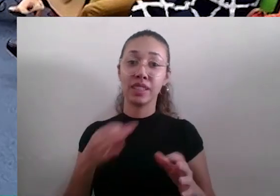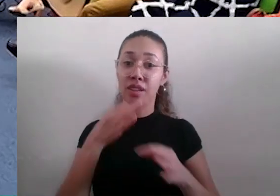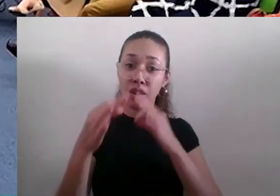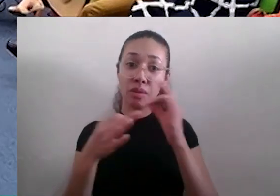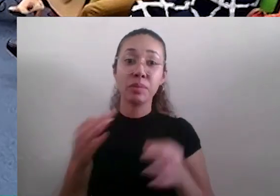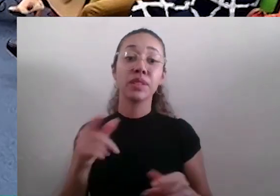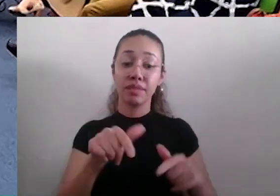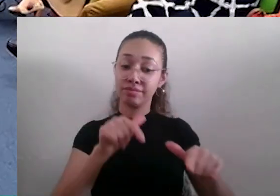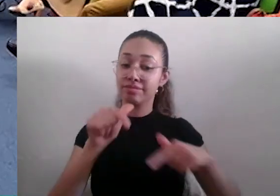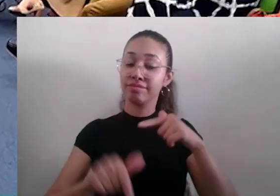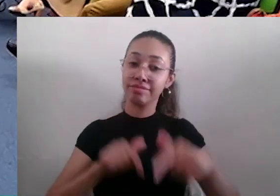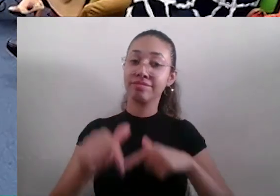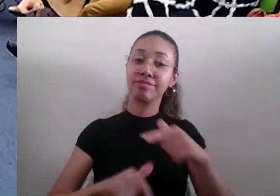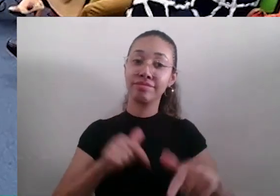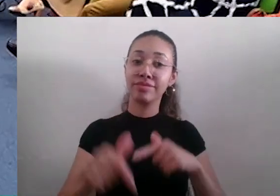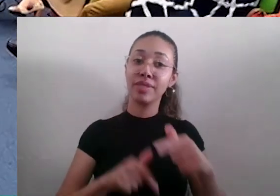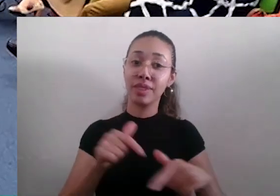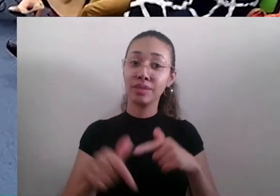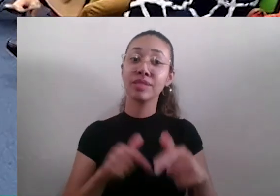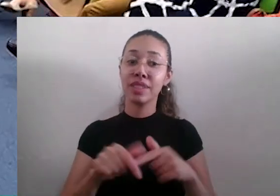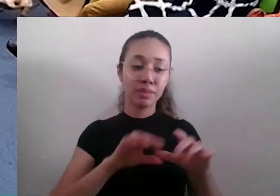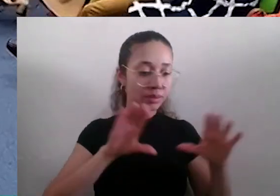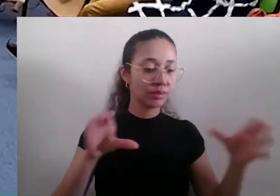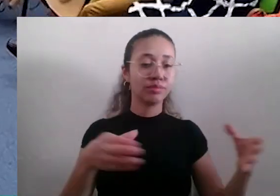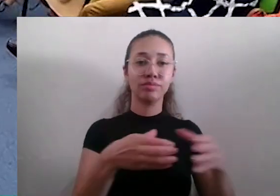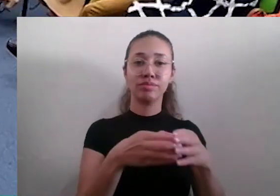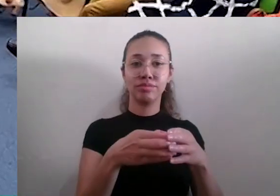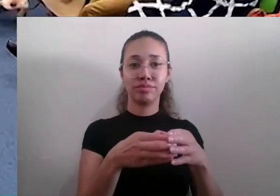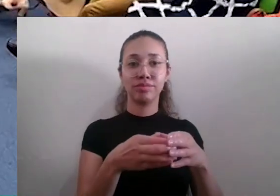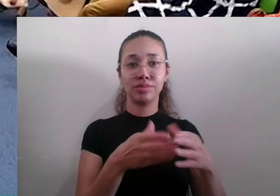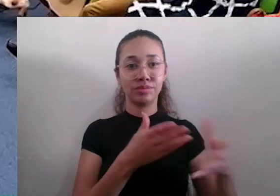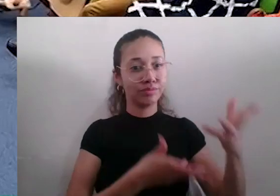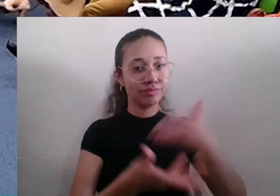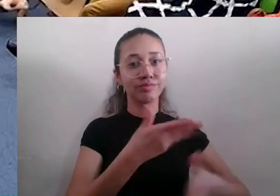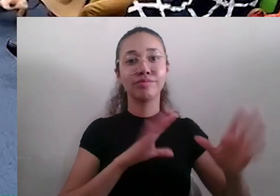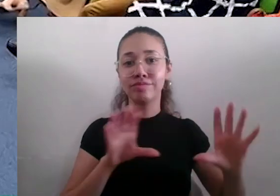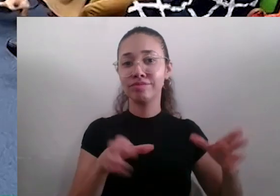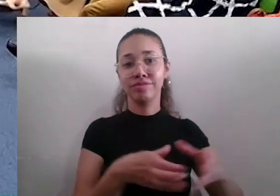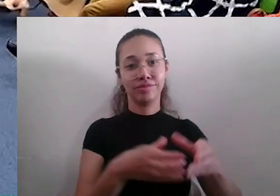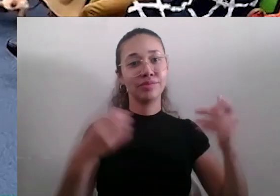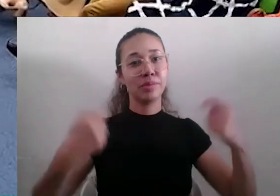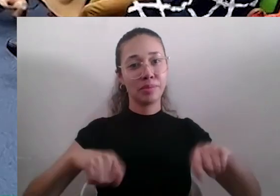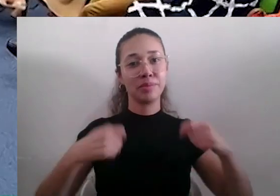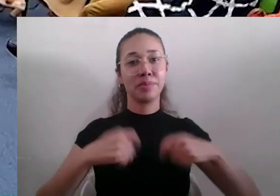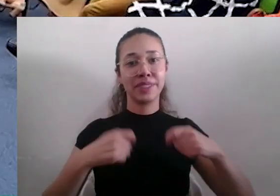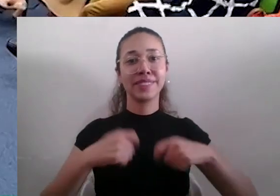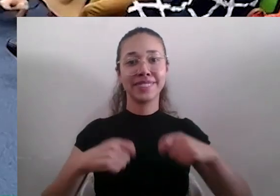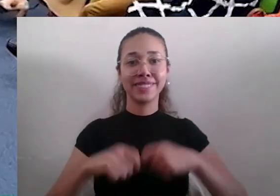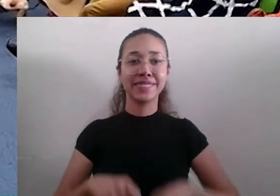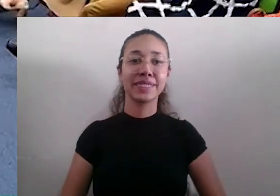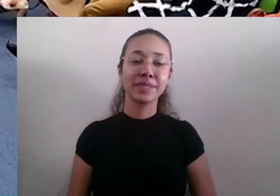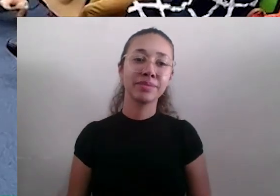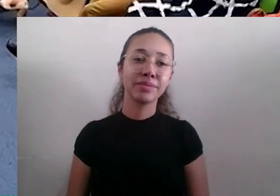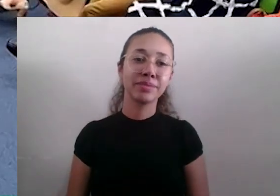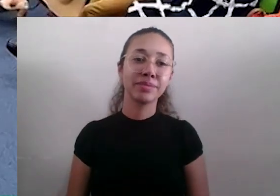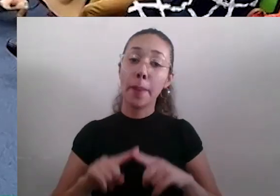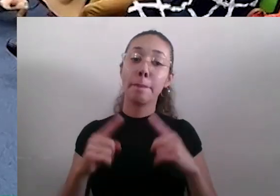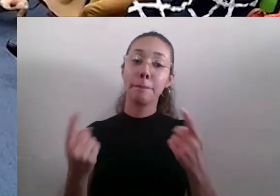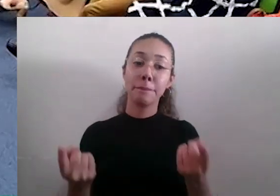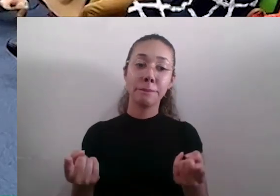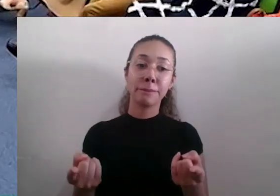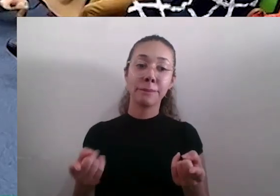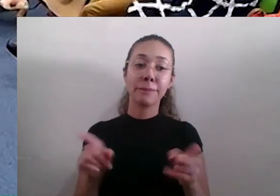muito eh é um trabalho de equipe mesmo é é um trabalho de equipe totalmente o trabalho de equipe eh e